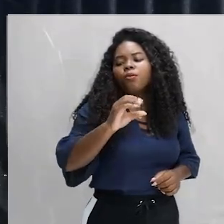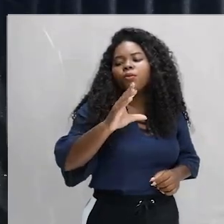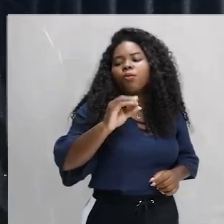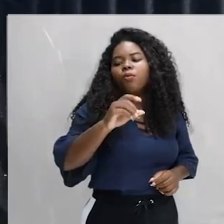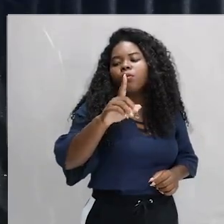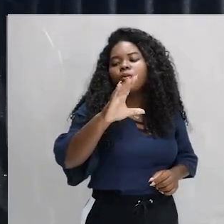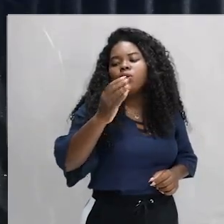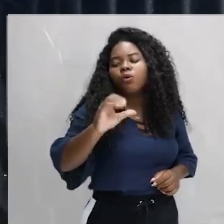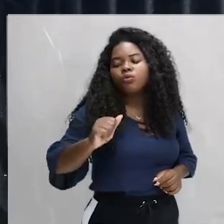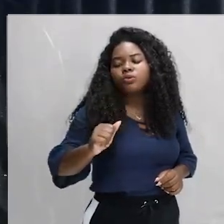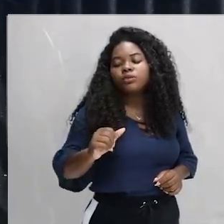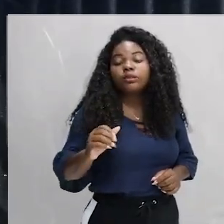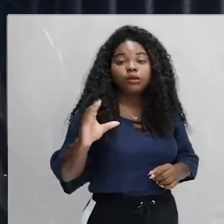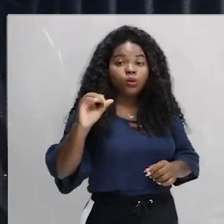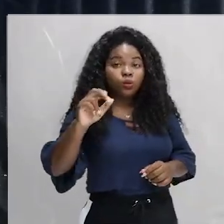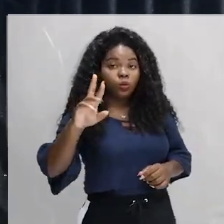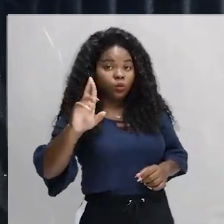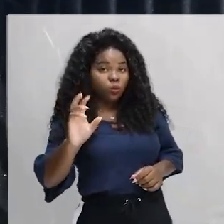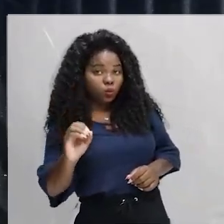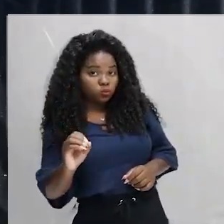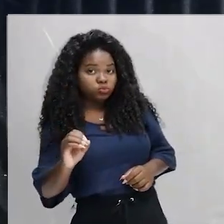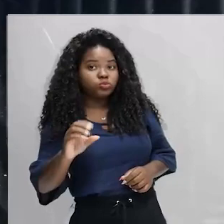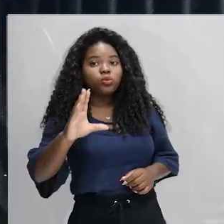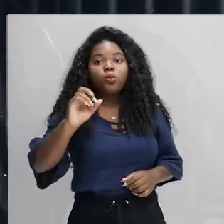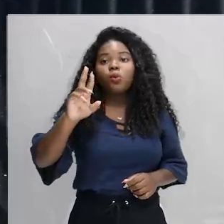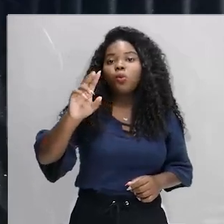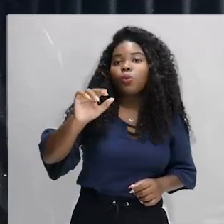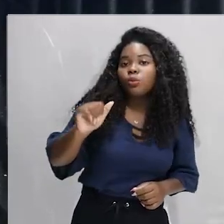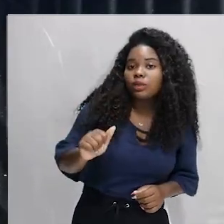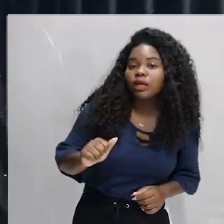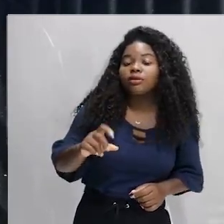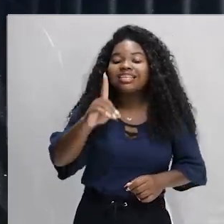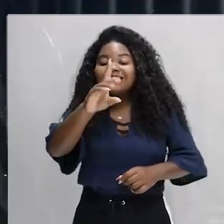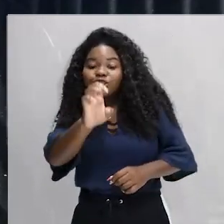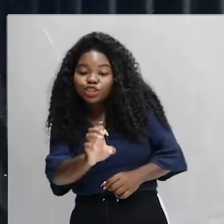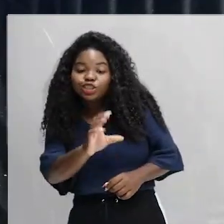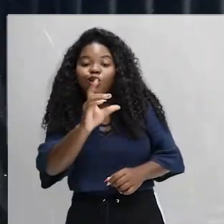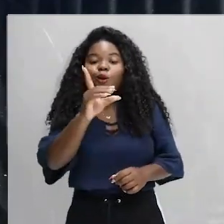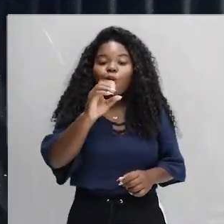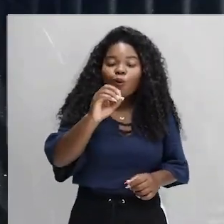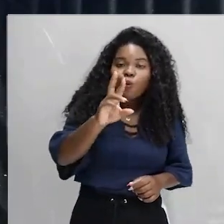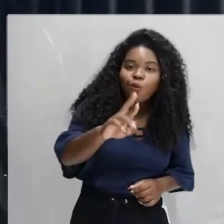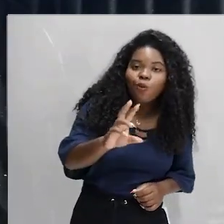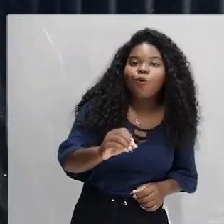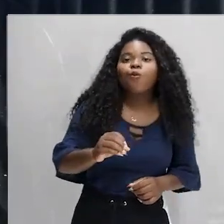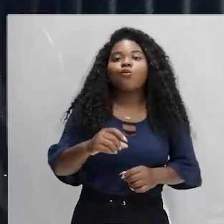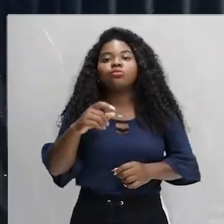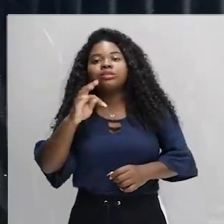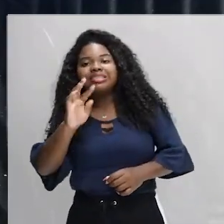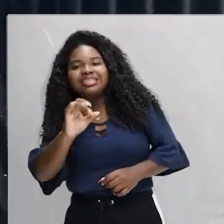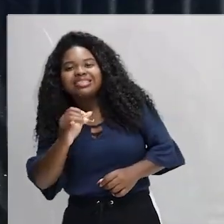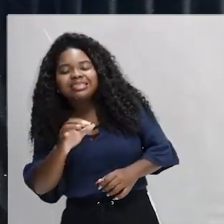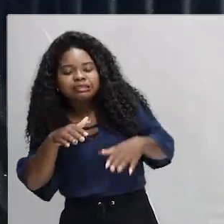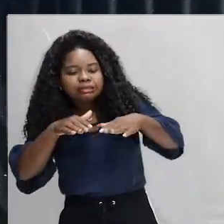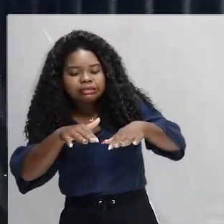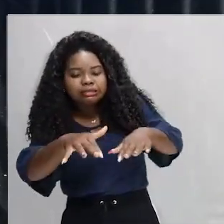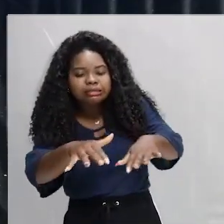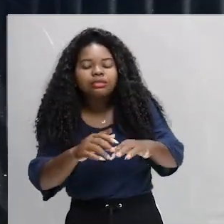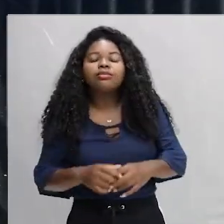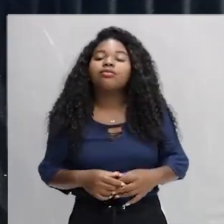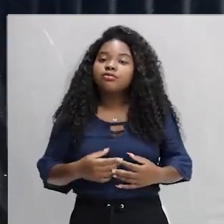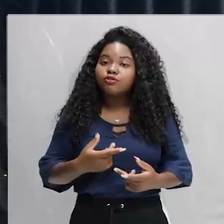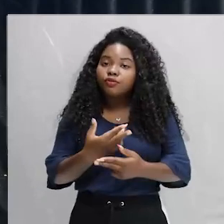a minha bolsa é de couro, de pano, de tecido, de palha,